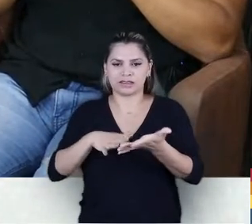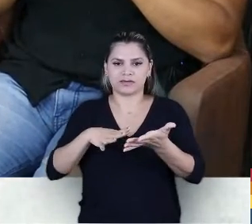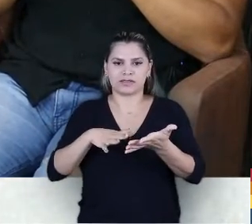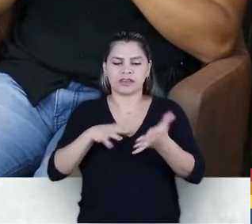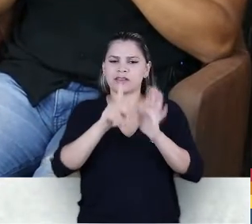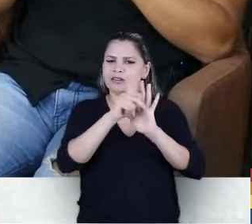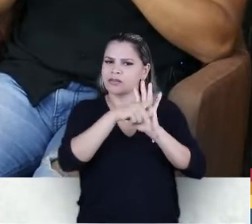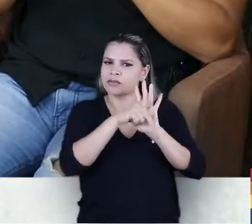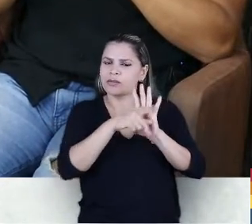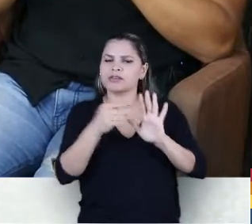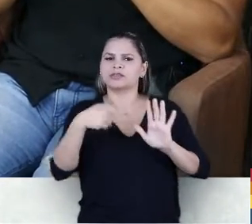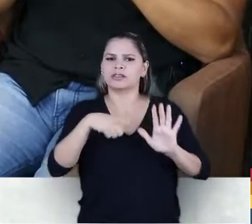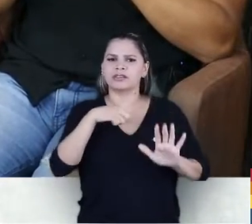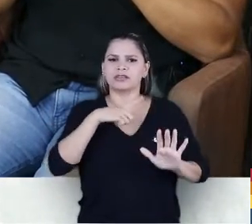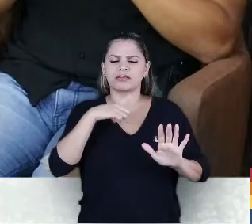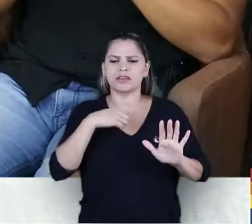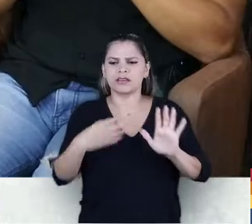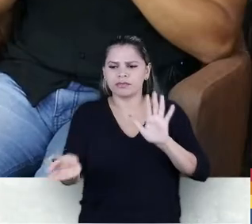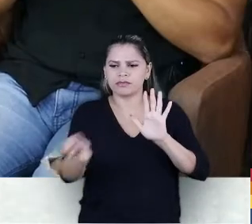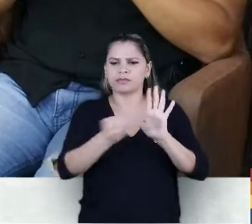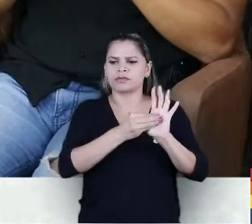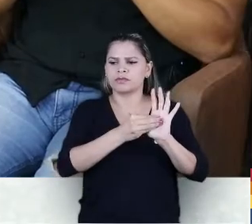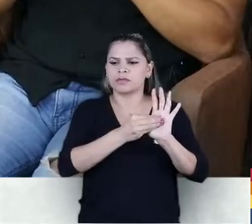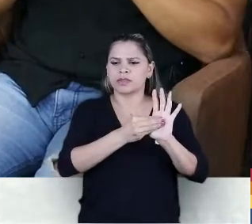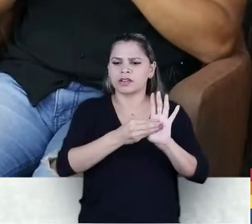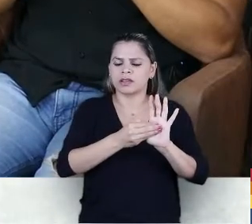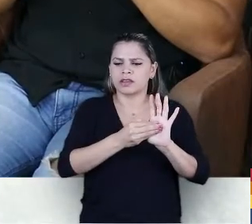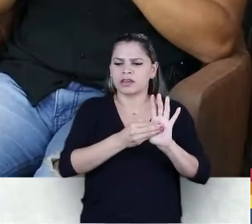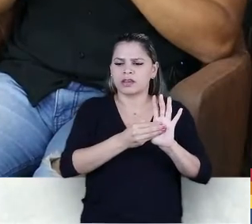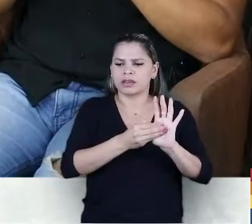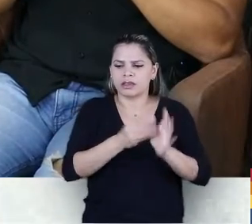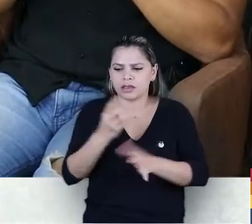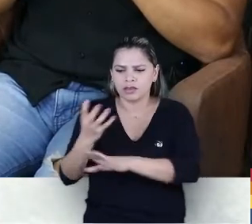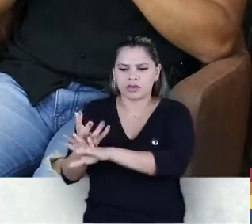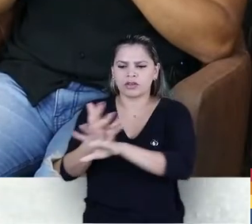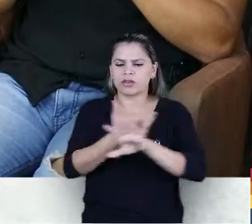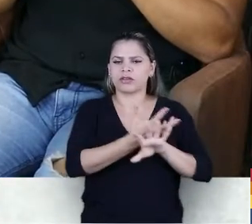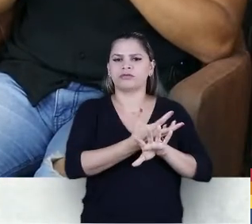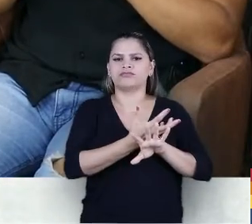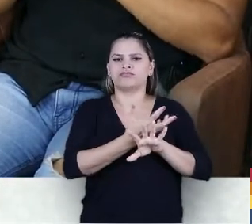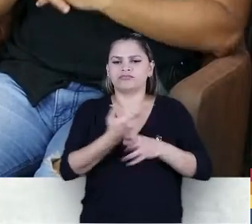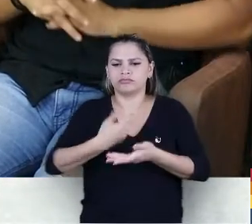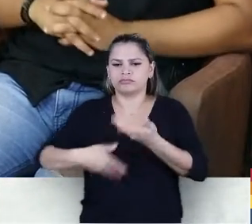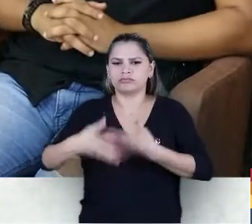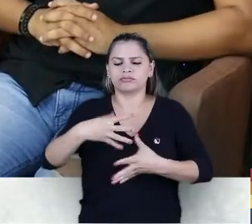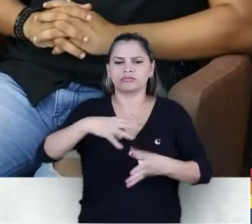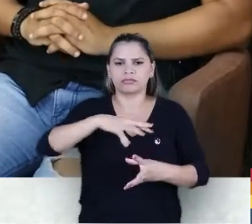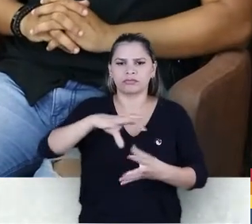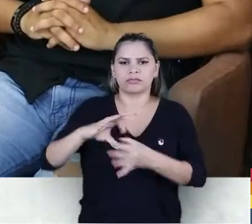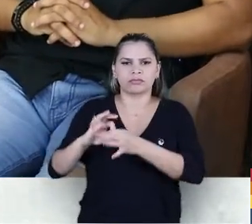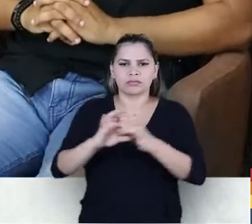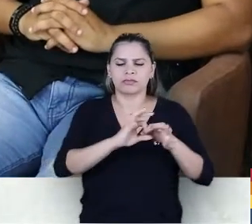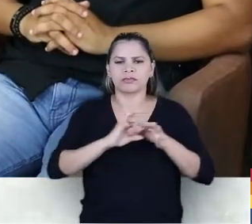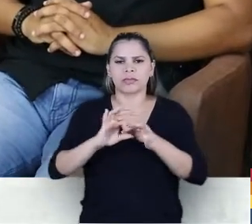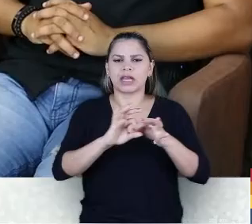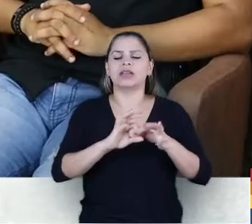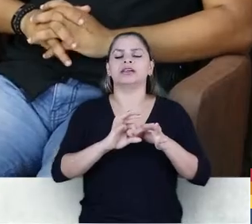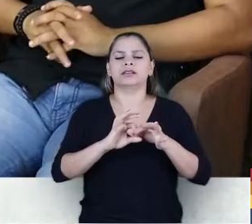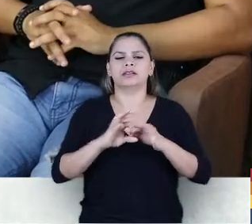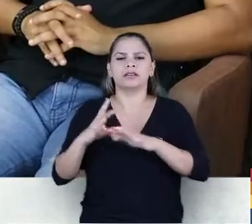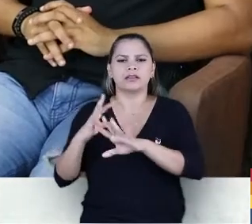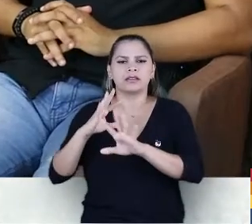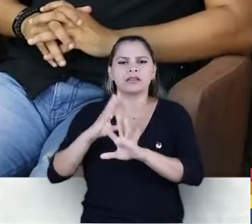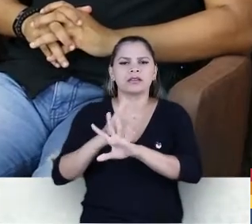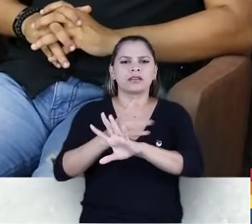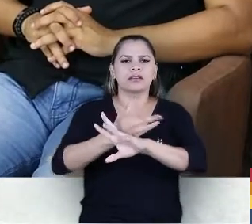professores eles podem conversar, que aquelas disciplinas conversam, que aquela atividade, aquele projeto, ele tem